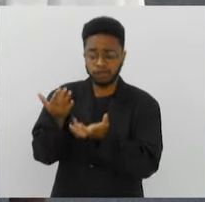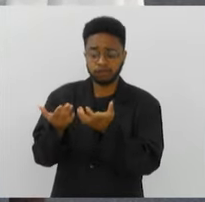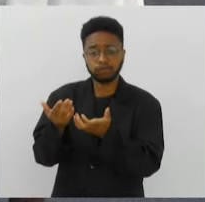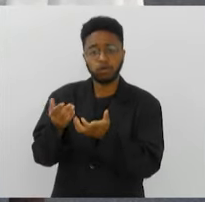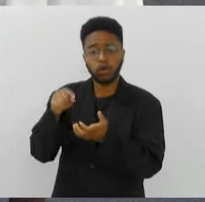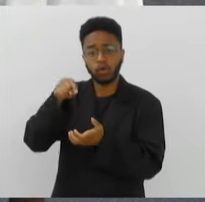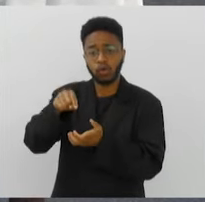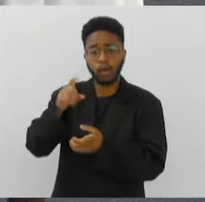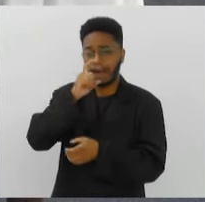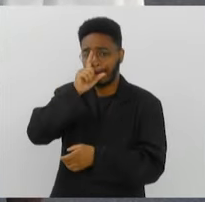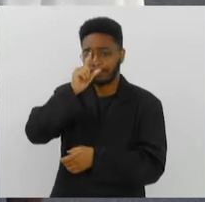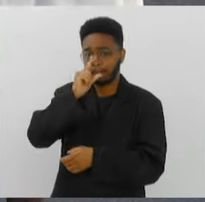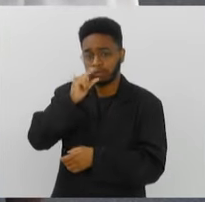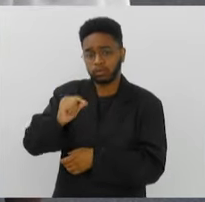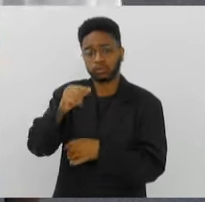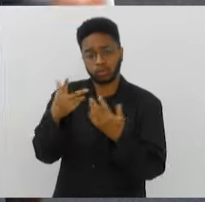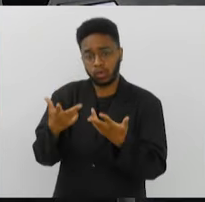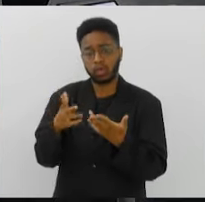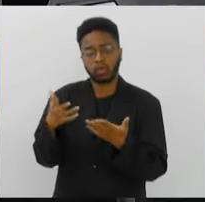indo.